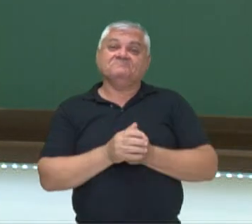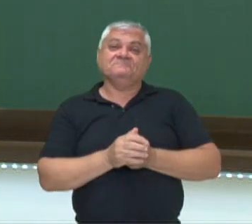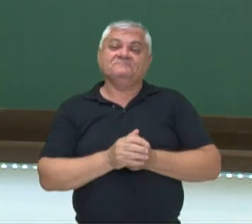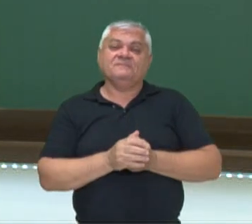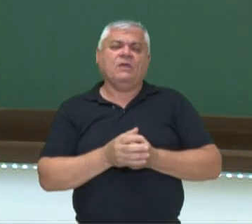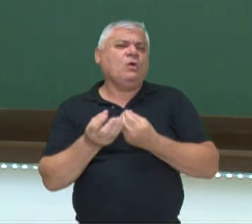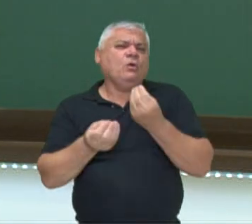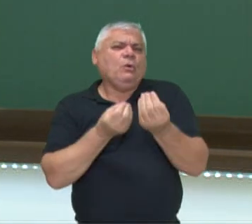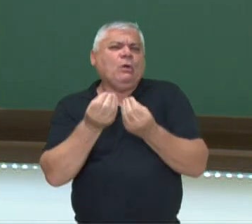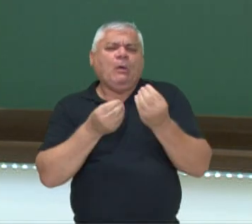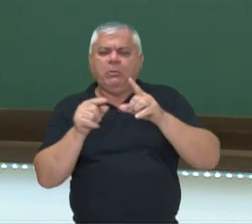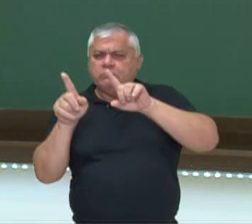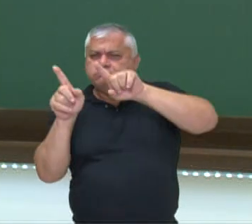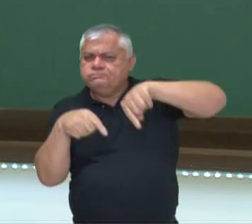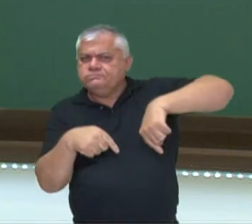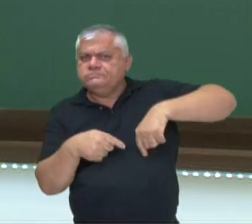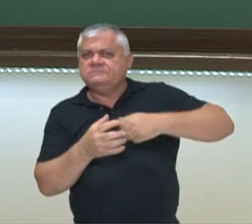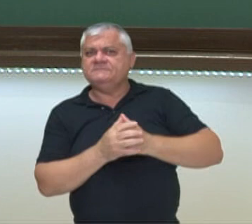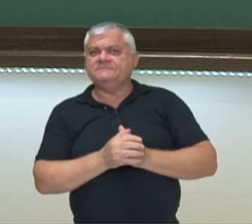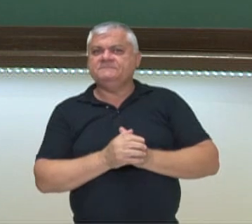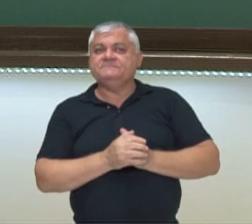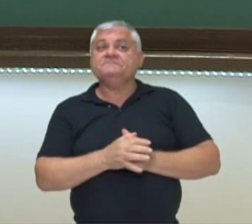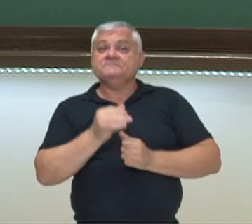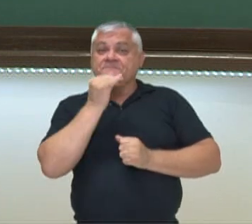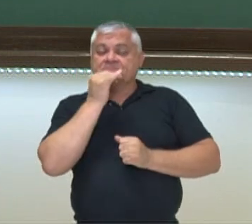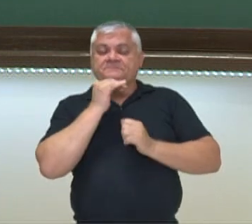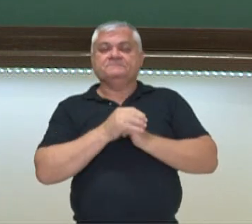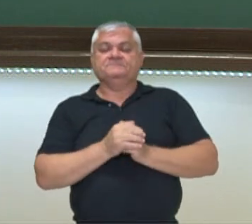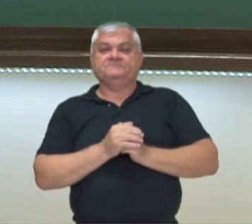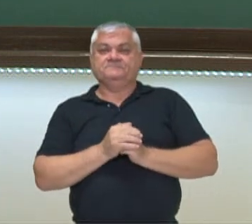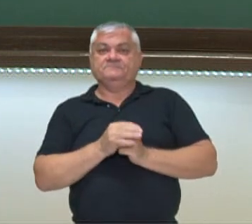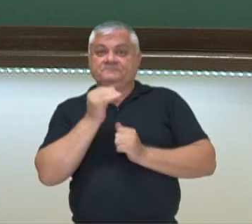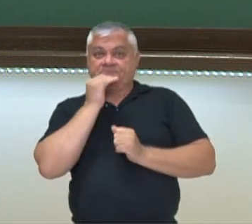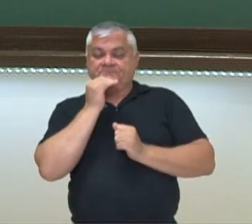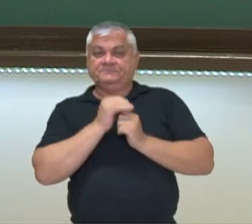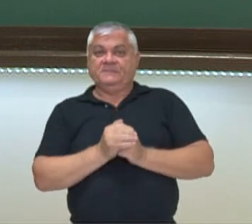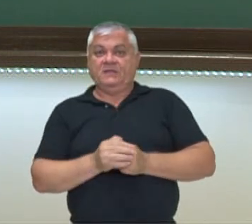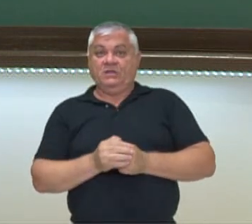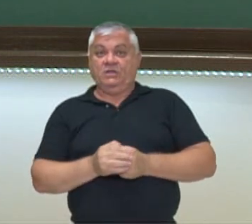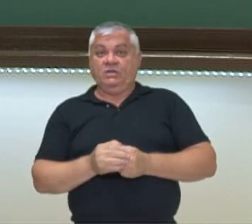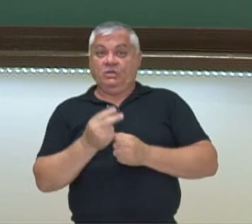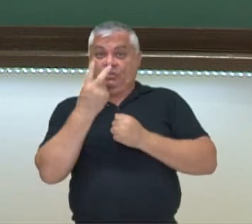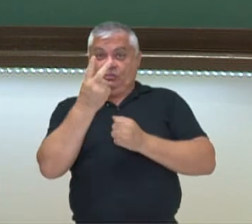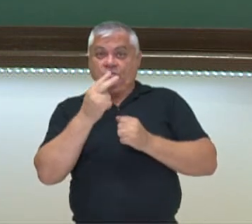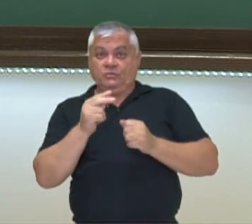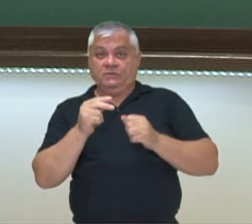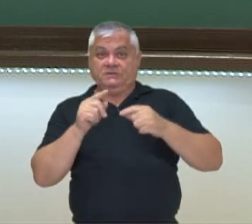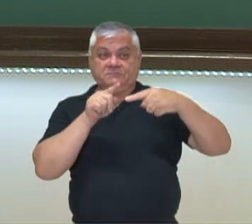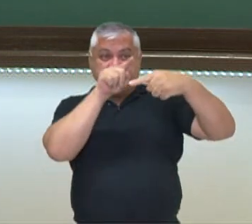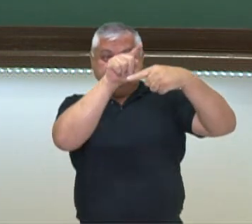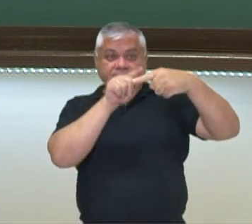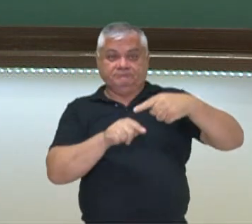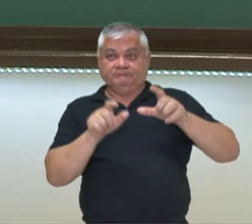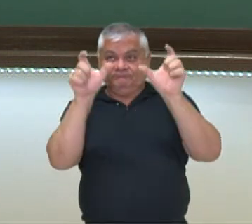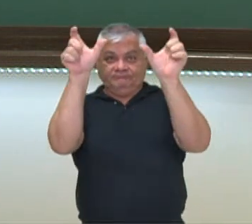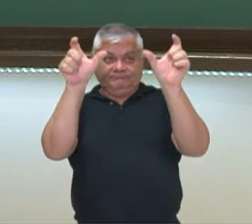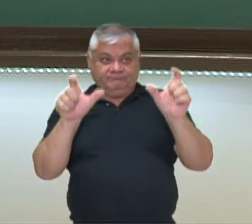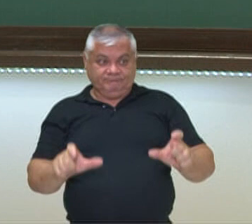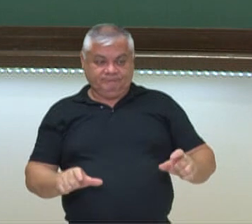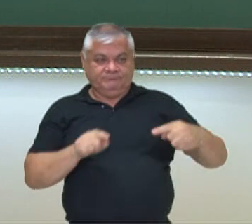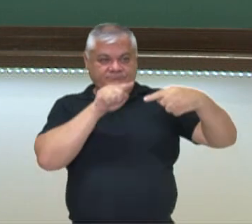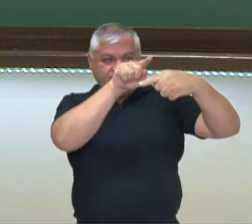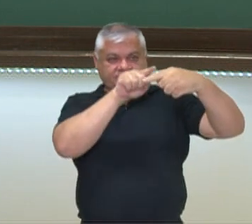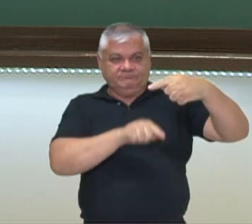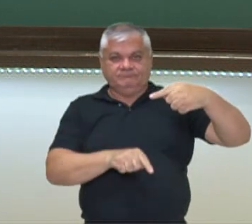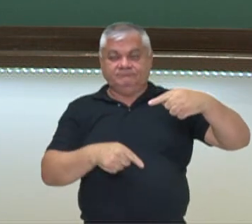cancelamento. Como é que funciona a regra do cancelamento? Quando eu estou multiplicando duas frações, se existe um numerador e um denominador